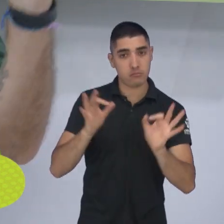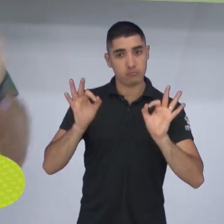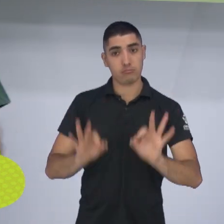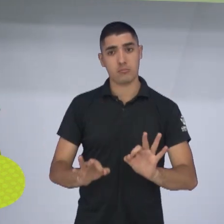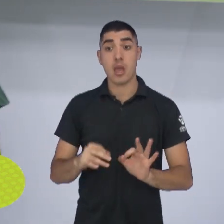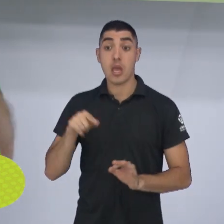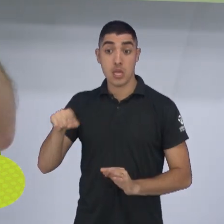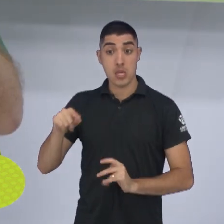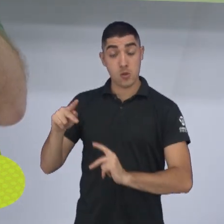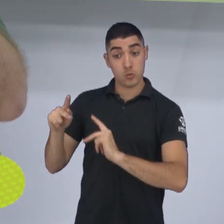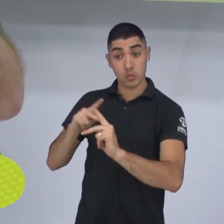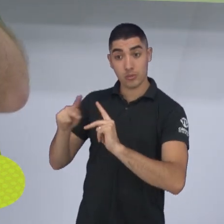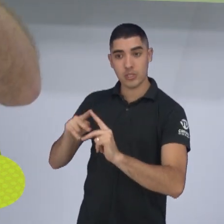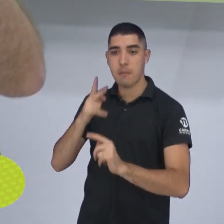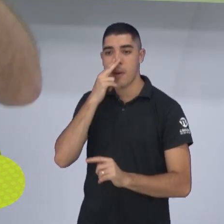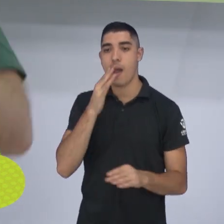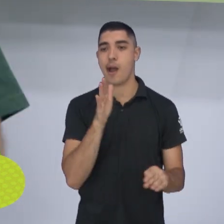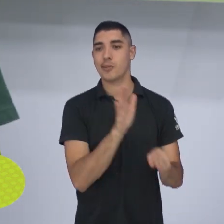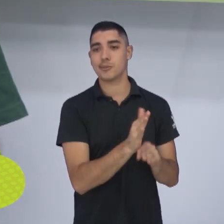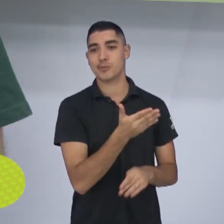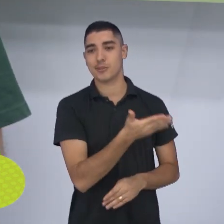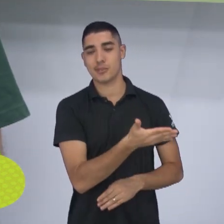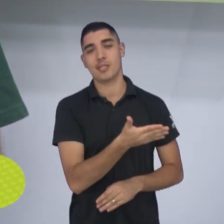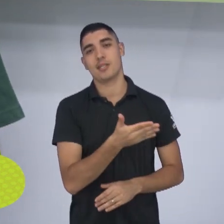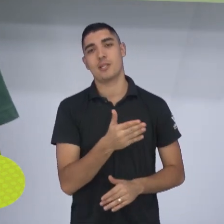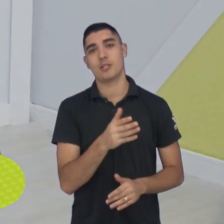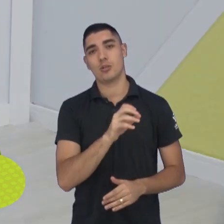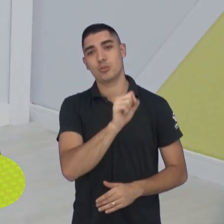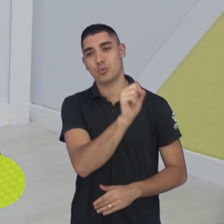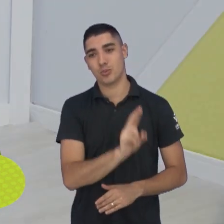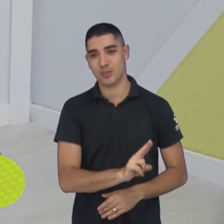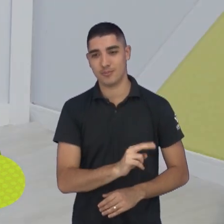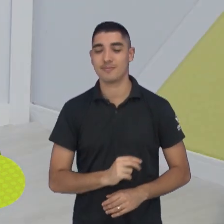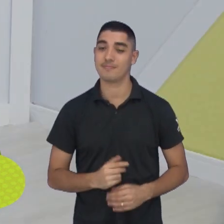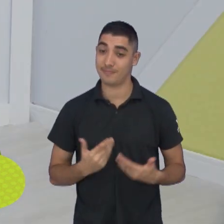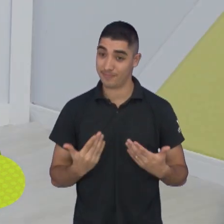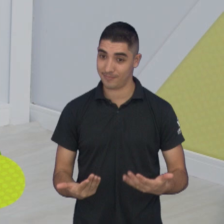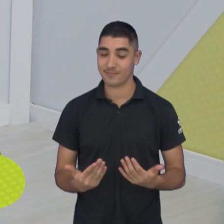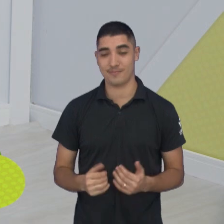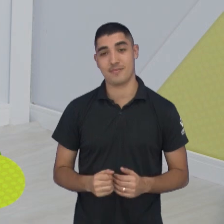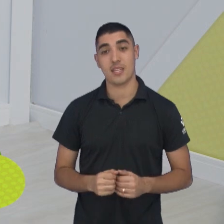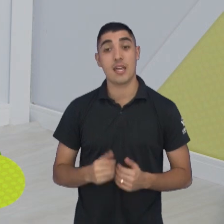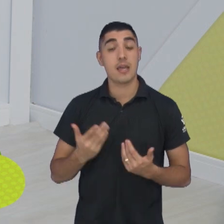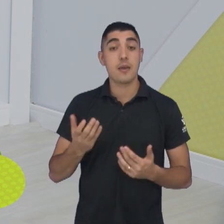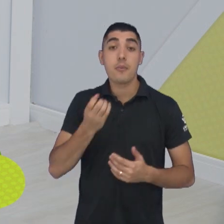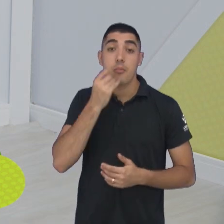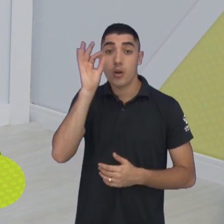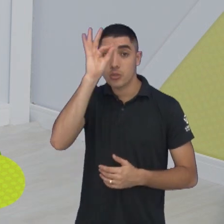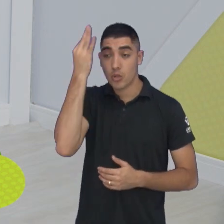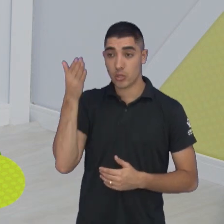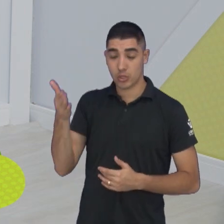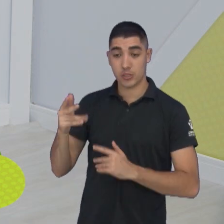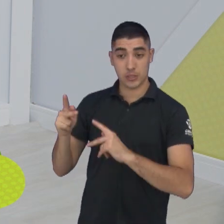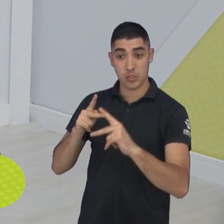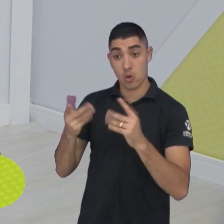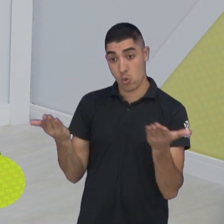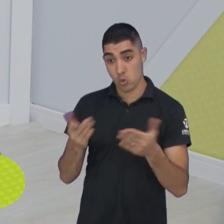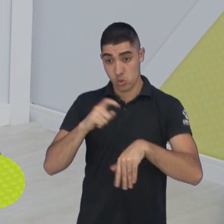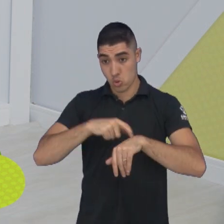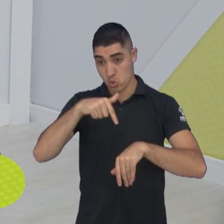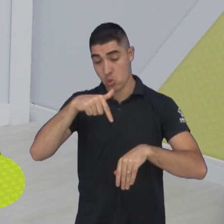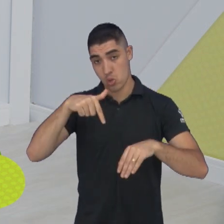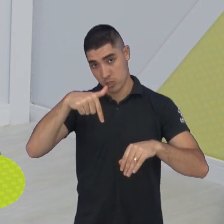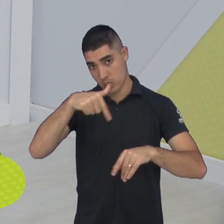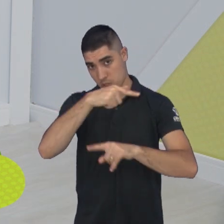uma sobrevida para o Suzano nessa disputa aí pelo 8º lugar contra o Campinas. Pois é, sucesso aí para os comandados do Carlos Schwank, hoje à noite, 7h30 da